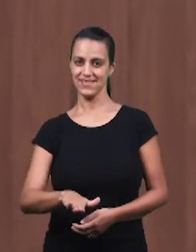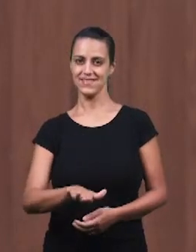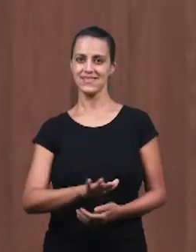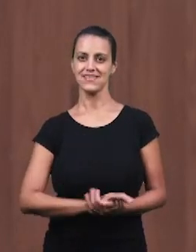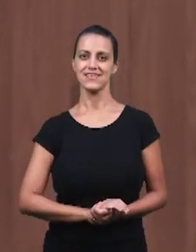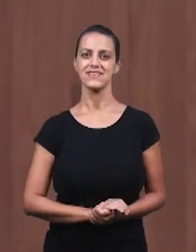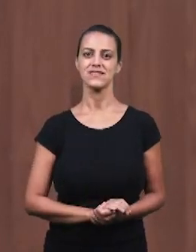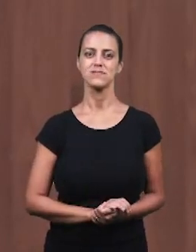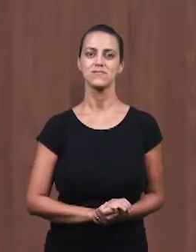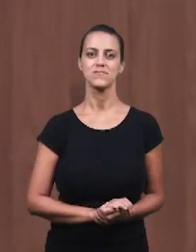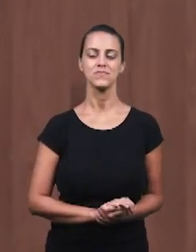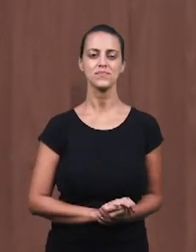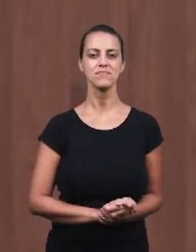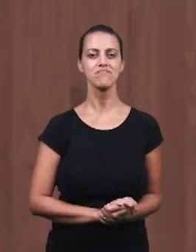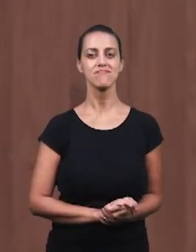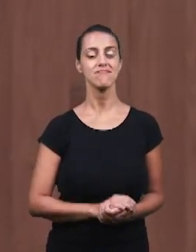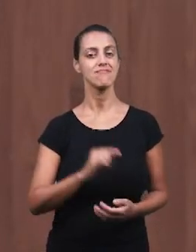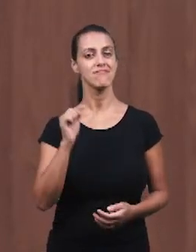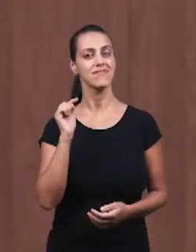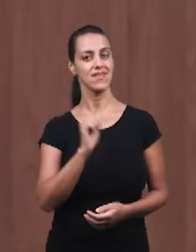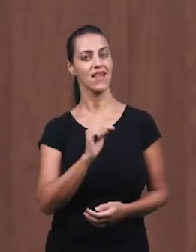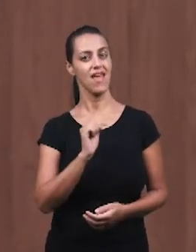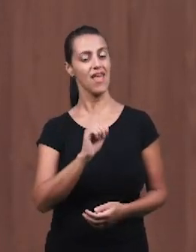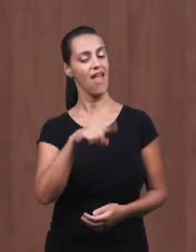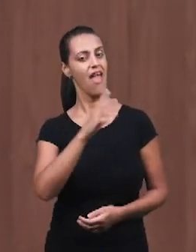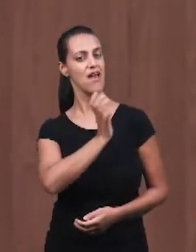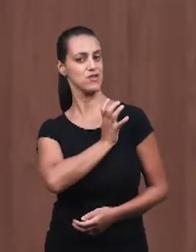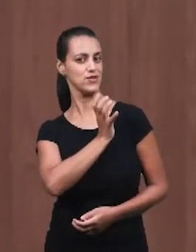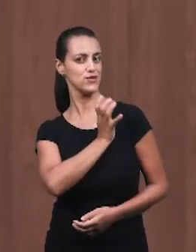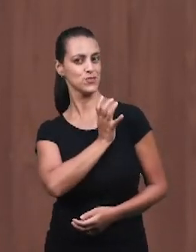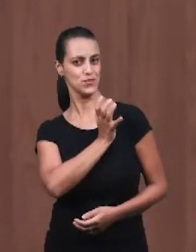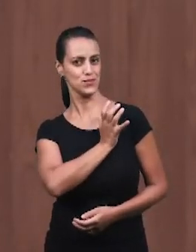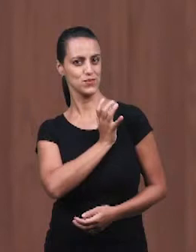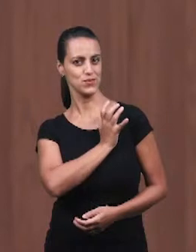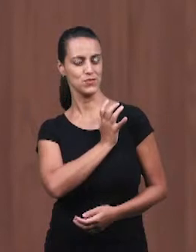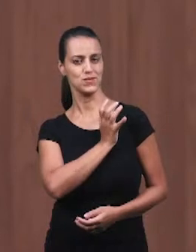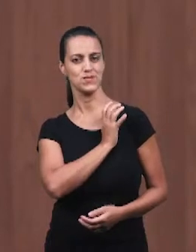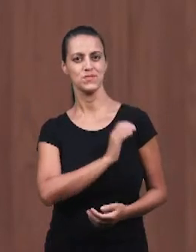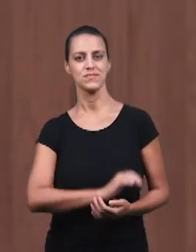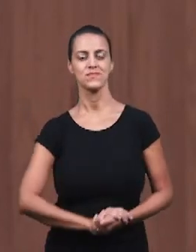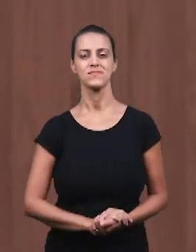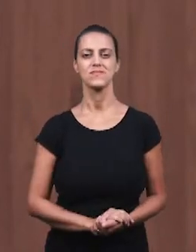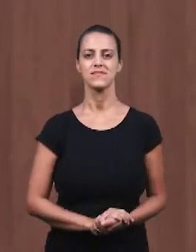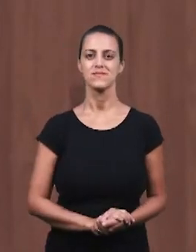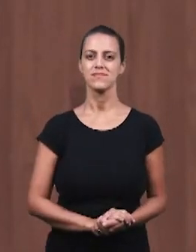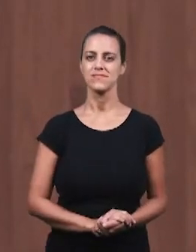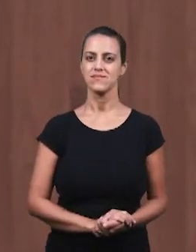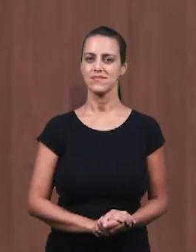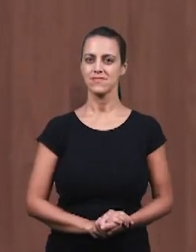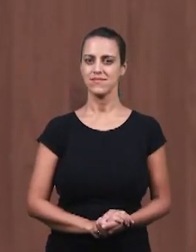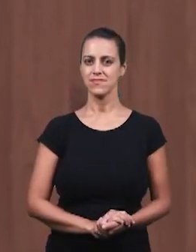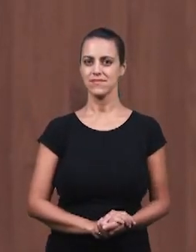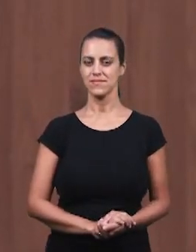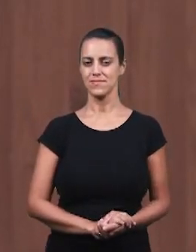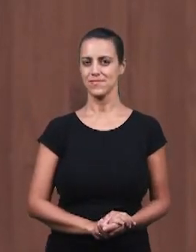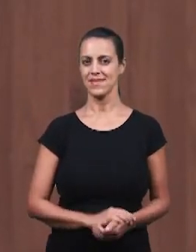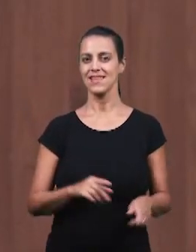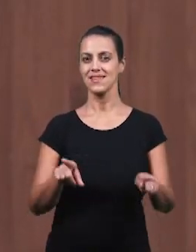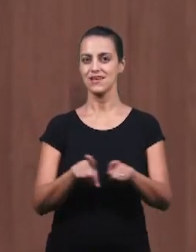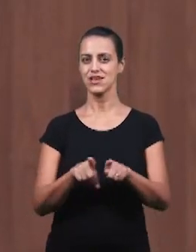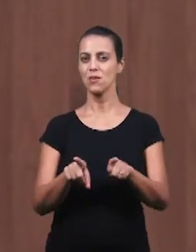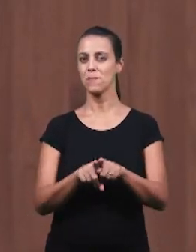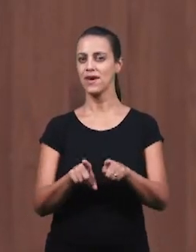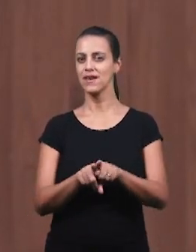acrescentaram que ele era um homem publicano e era um homem rico. Muito interessante a resposta também